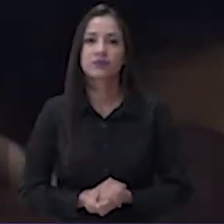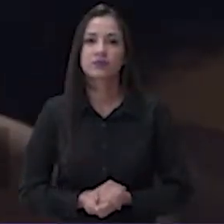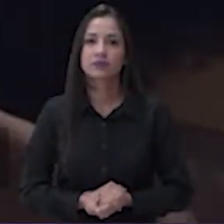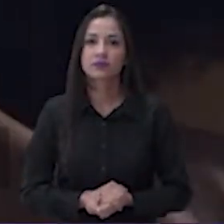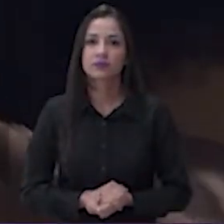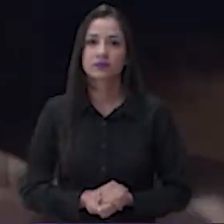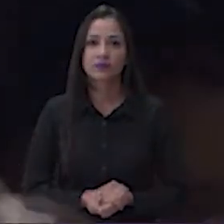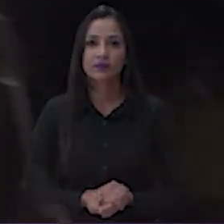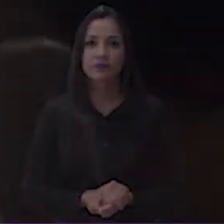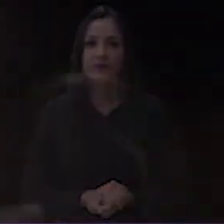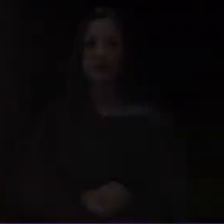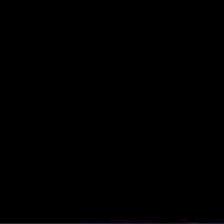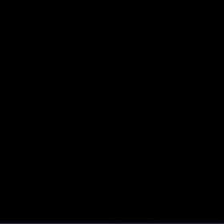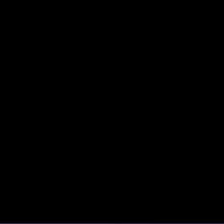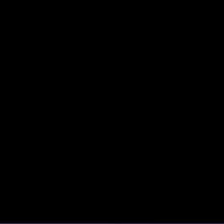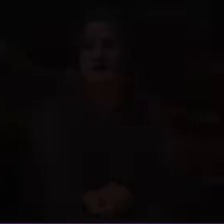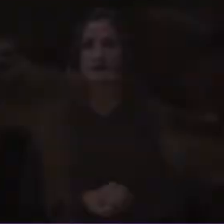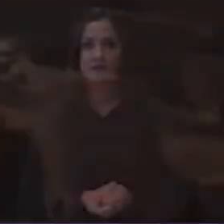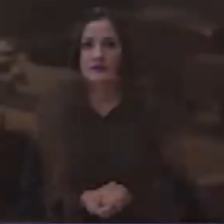omissão.